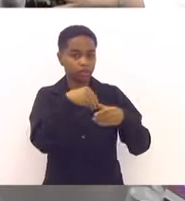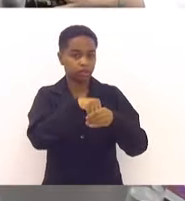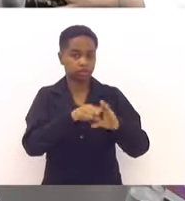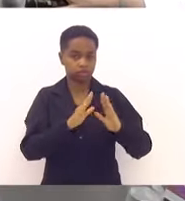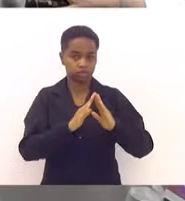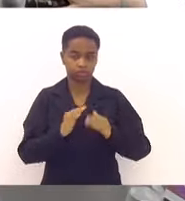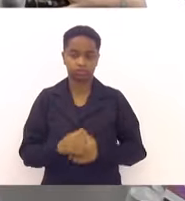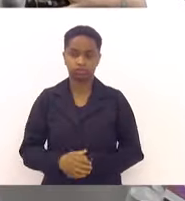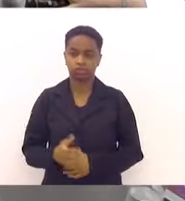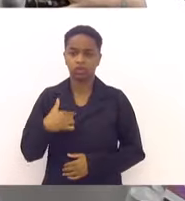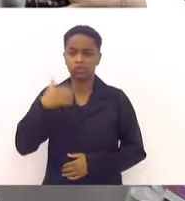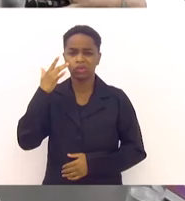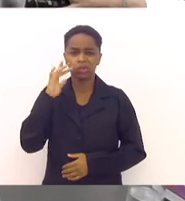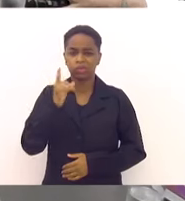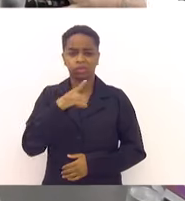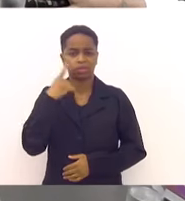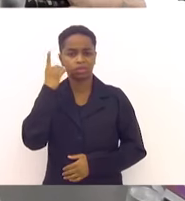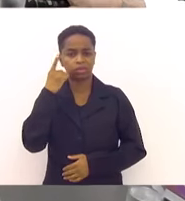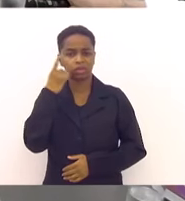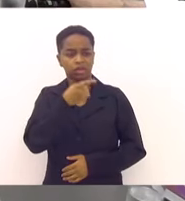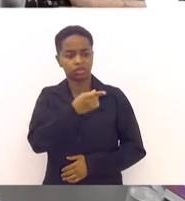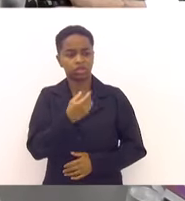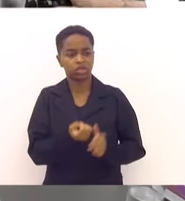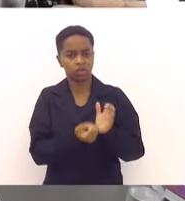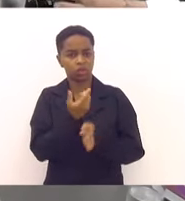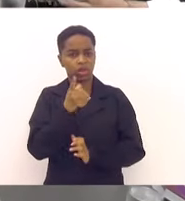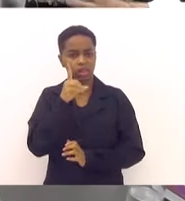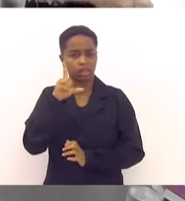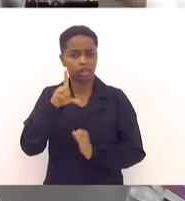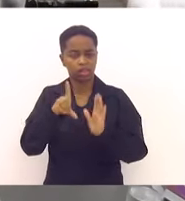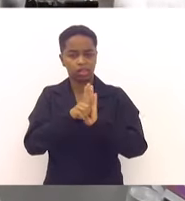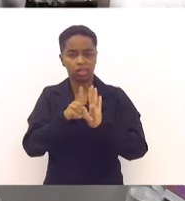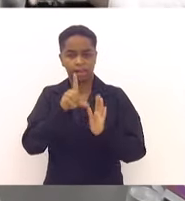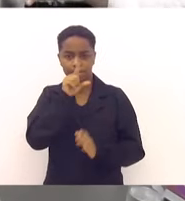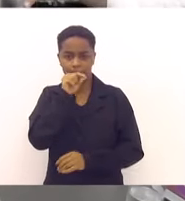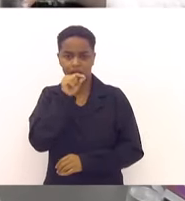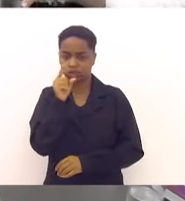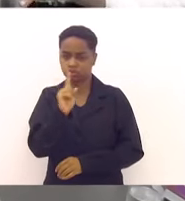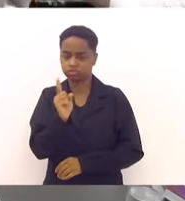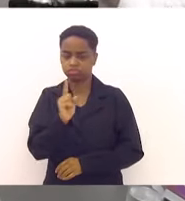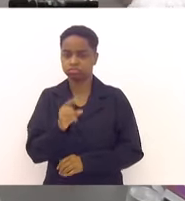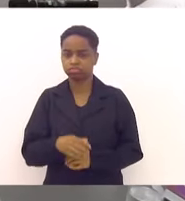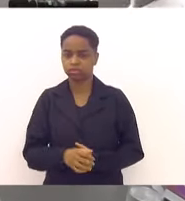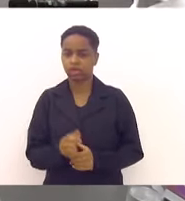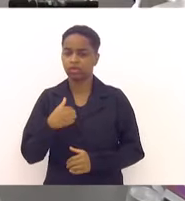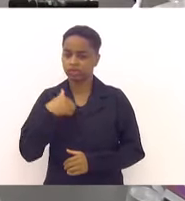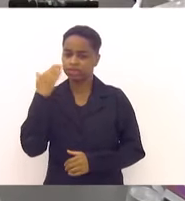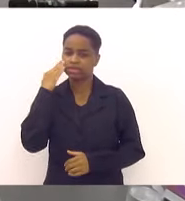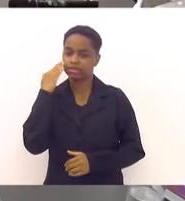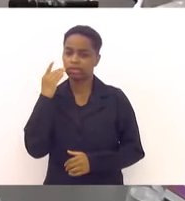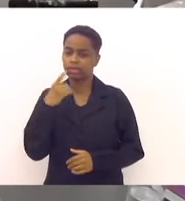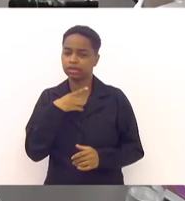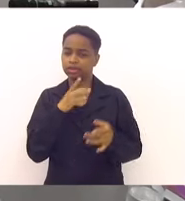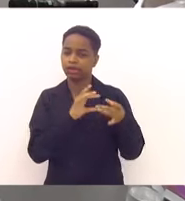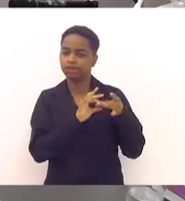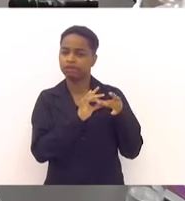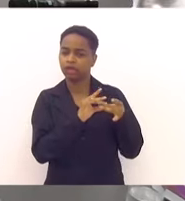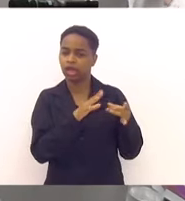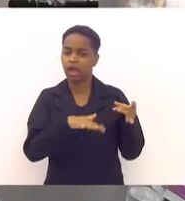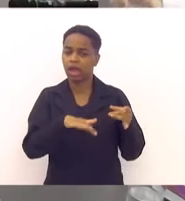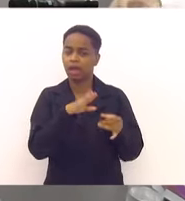Não sabia que o deputado Luiz Paulo tinha sido autor da Lei dos Pássaros. Passariforme. Sabia da sua vocação como botânico, mas